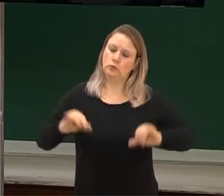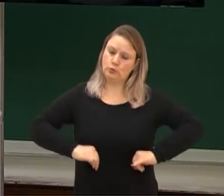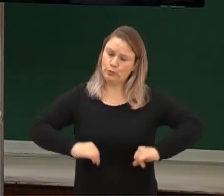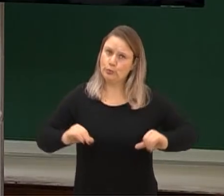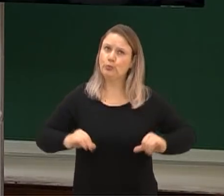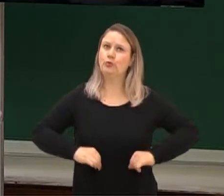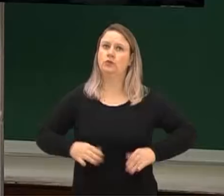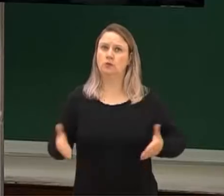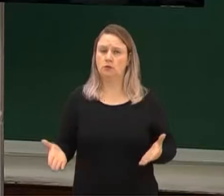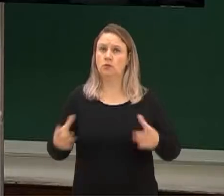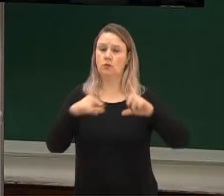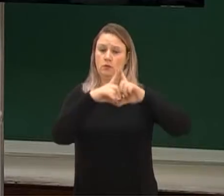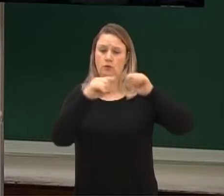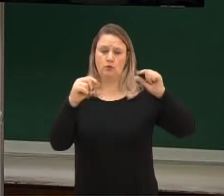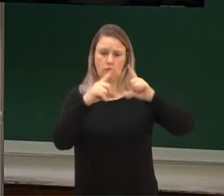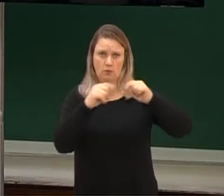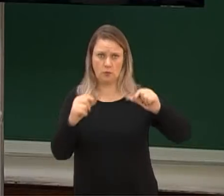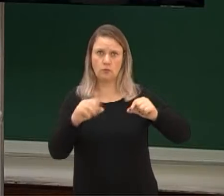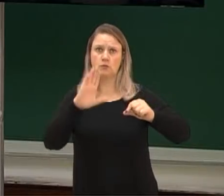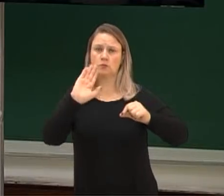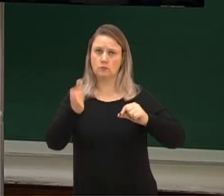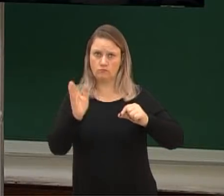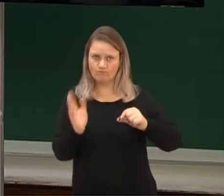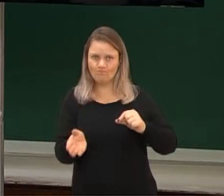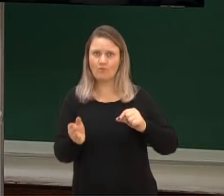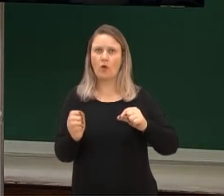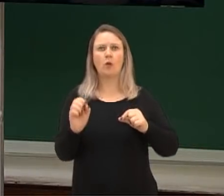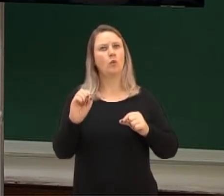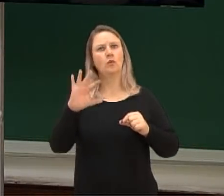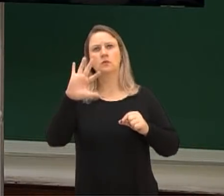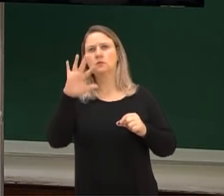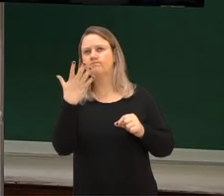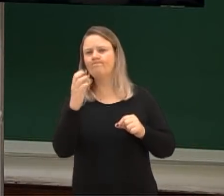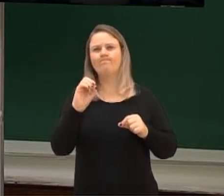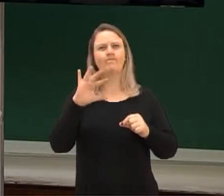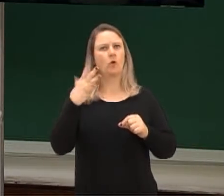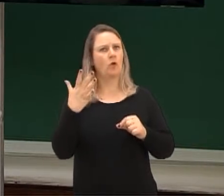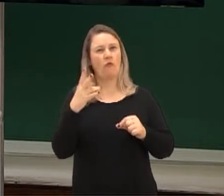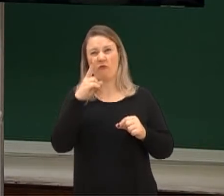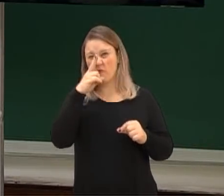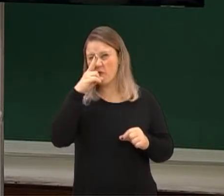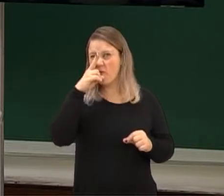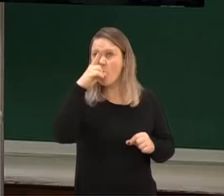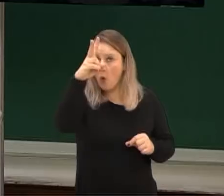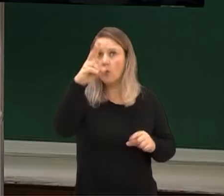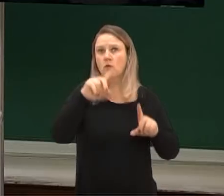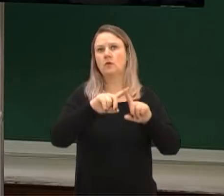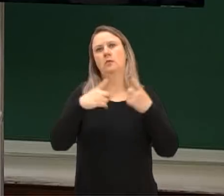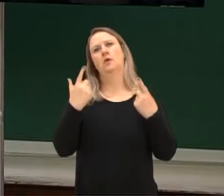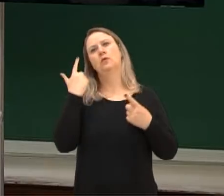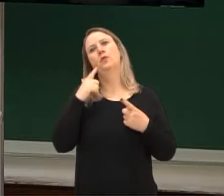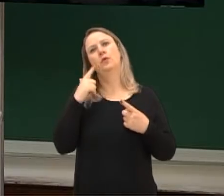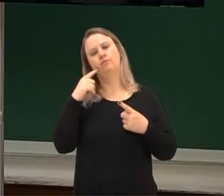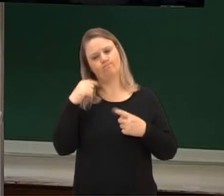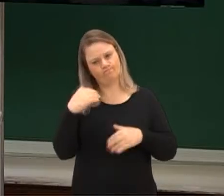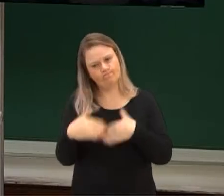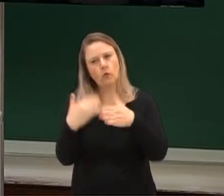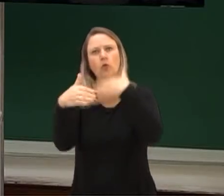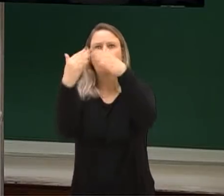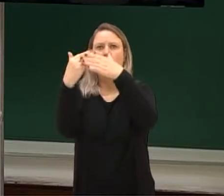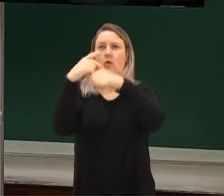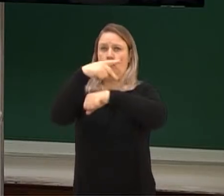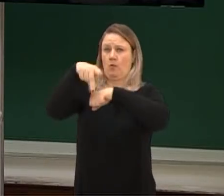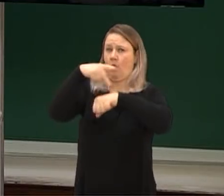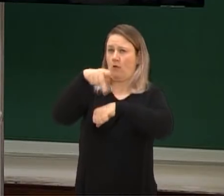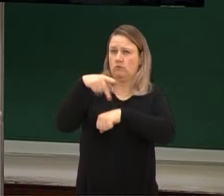recuperando. No Japão já teve alguns outros terremotos de grande magnitude e eles conseguiram se recuperar porque eles são um país